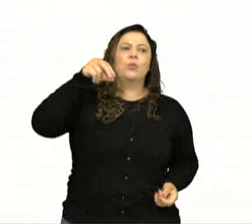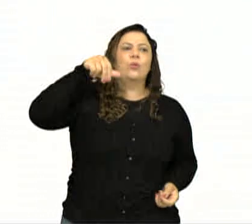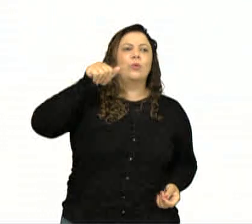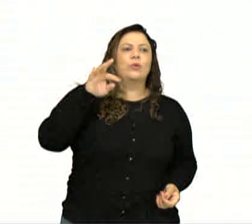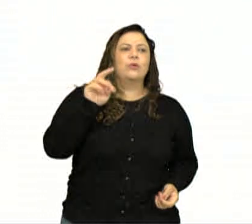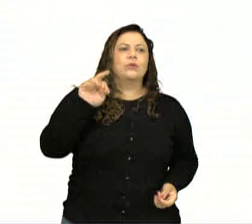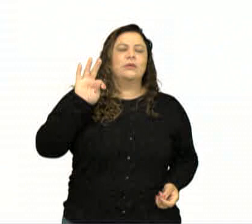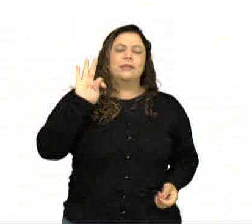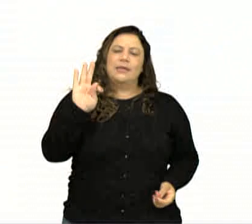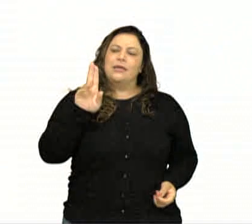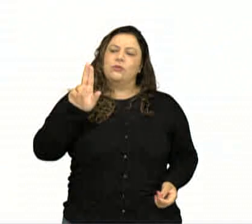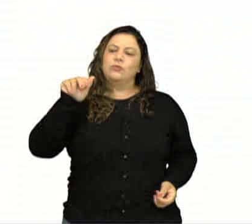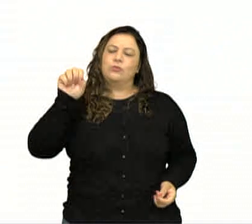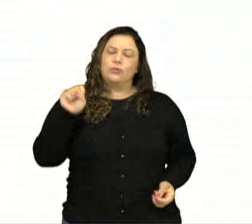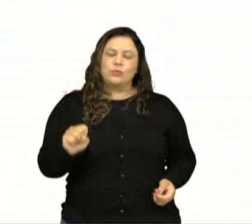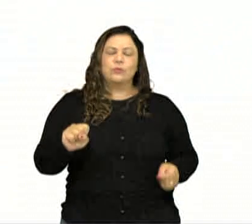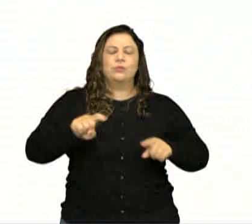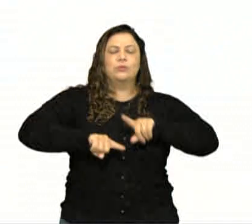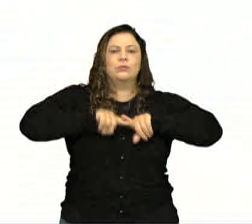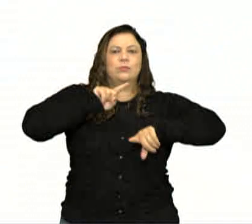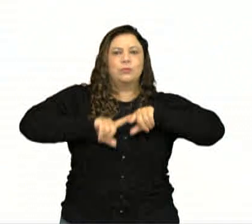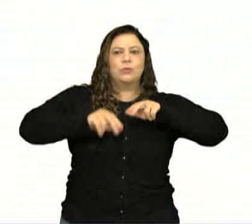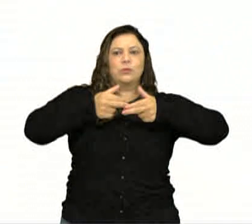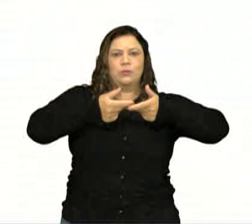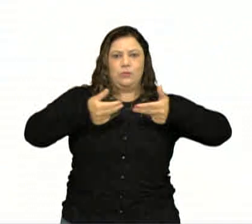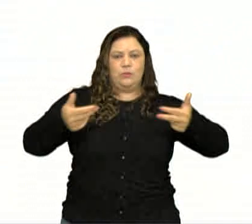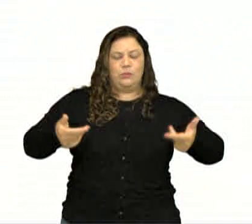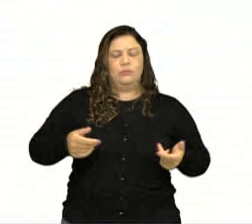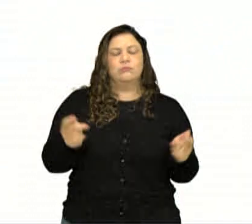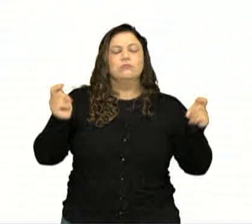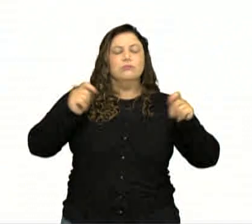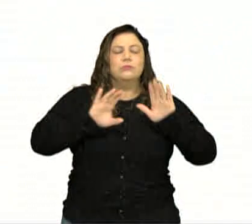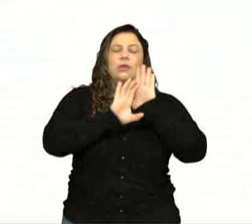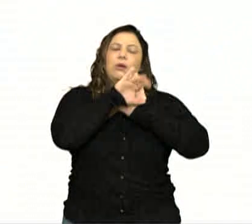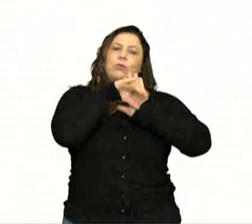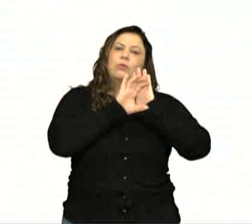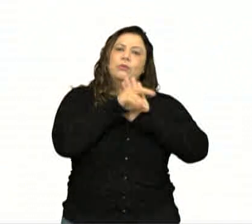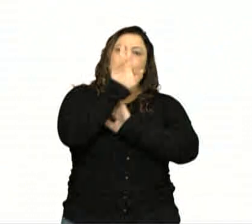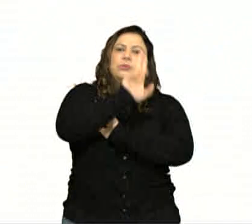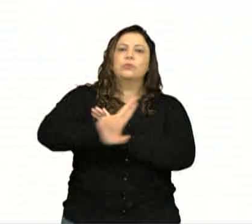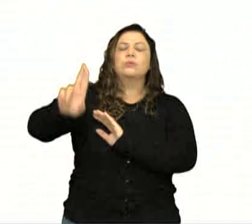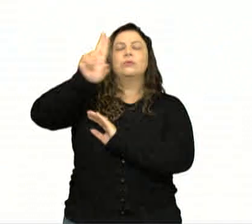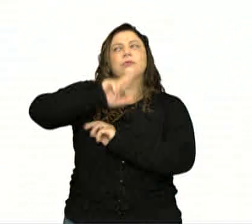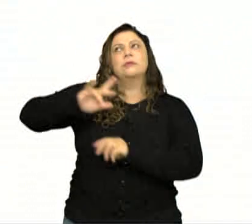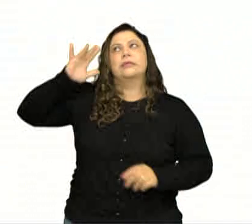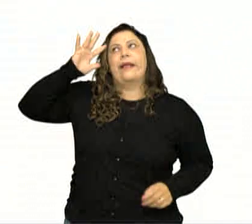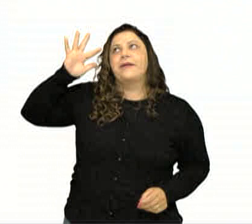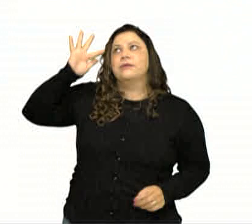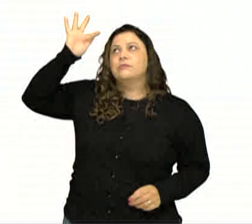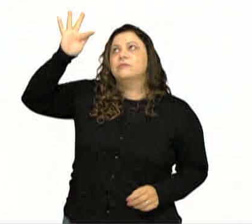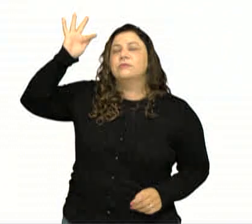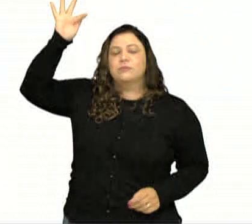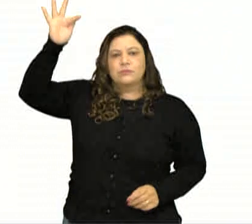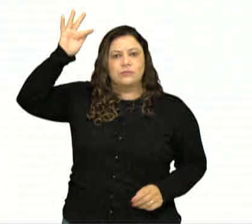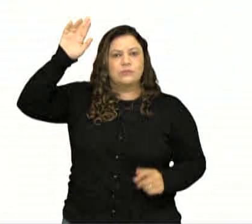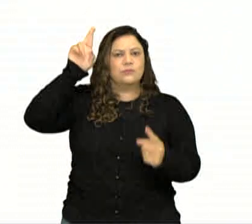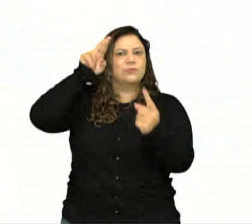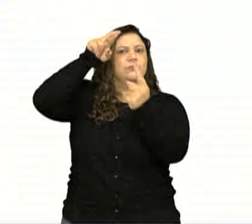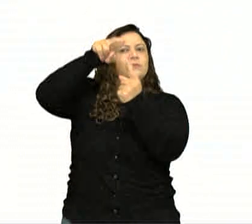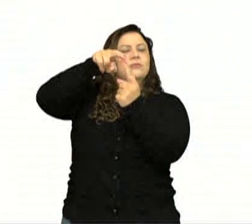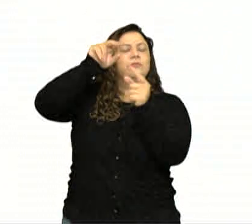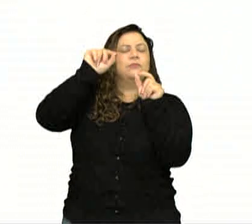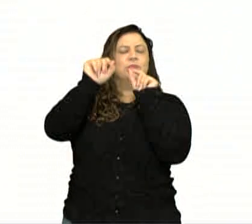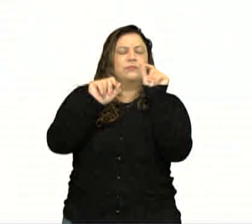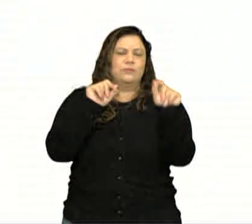a autopreservação. Conatus é um termo ou conceito usado na filosofia para se referir a uma